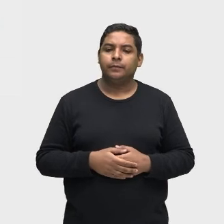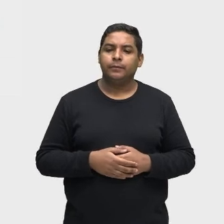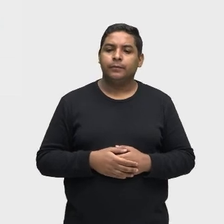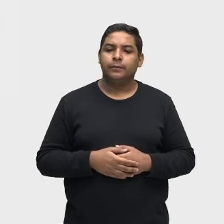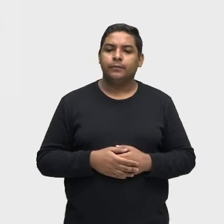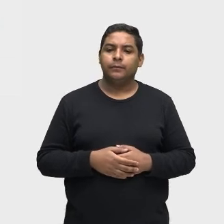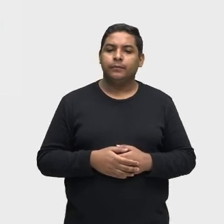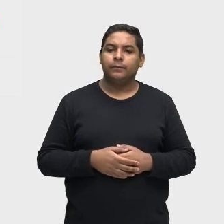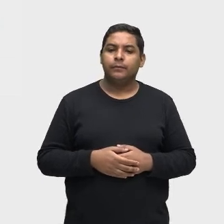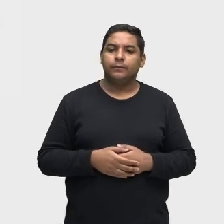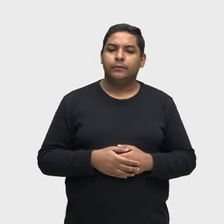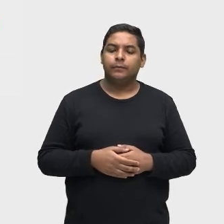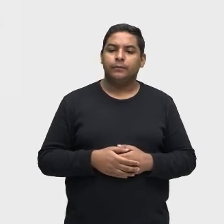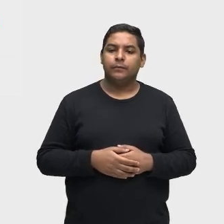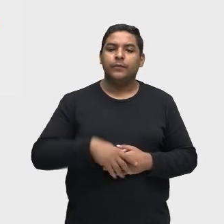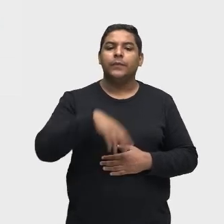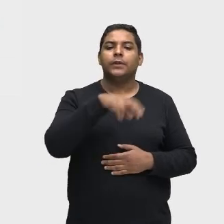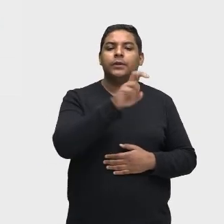vai me dar quanto?